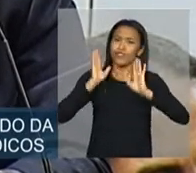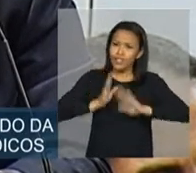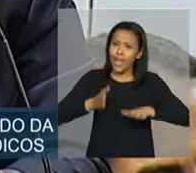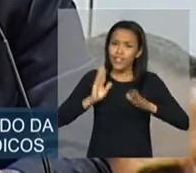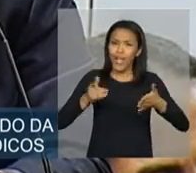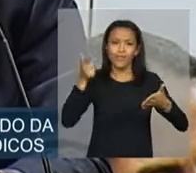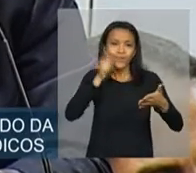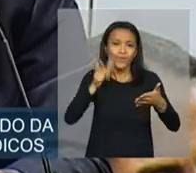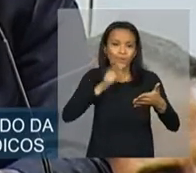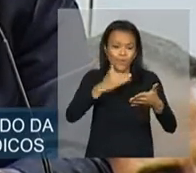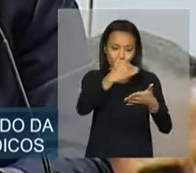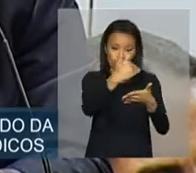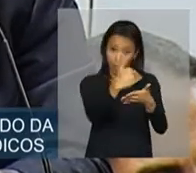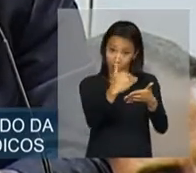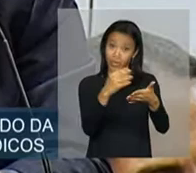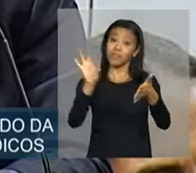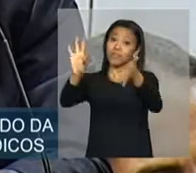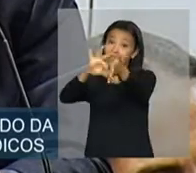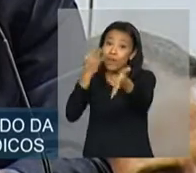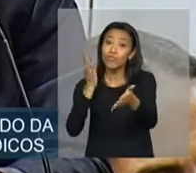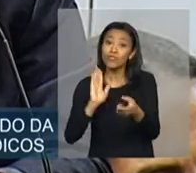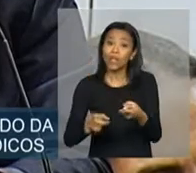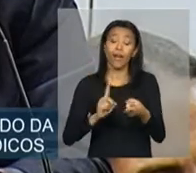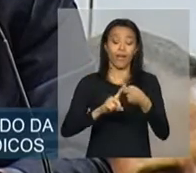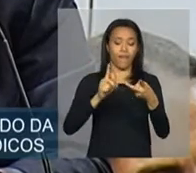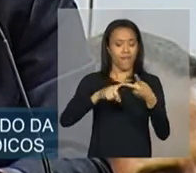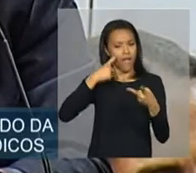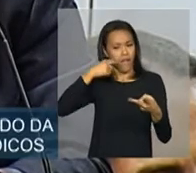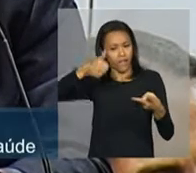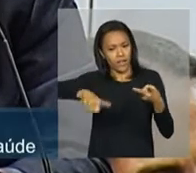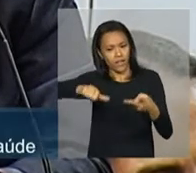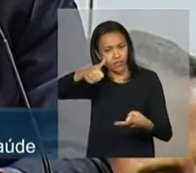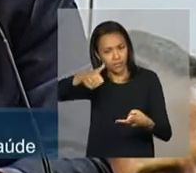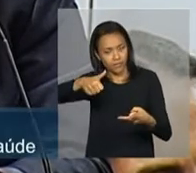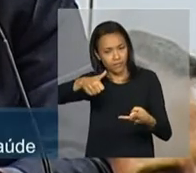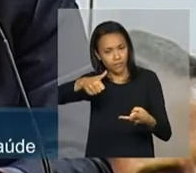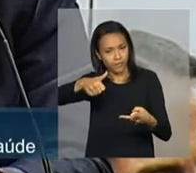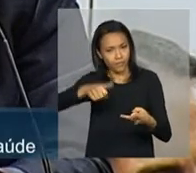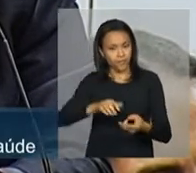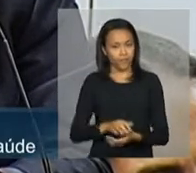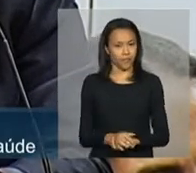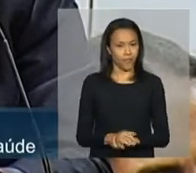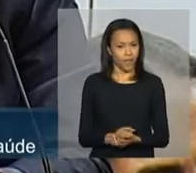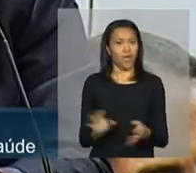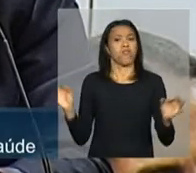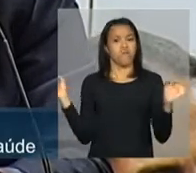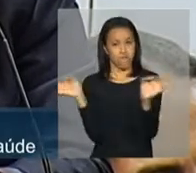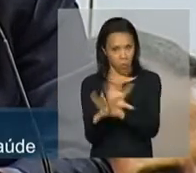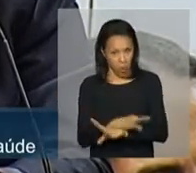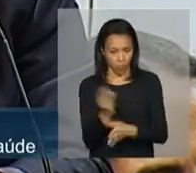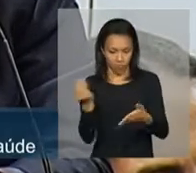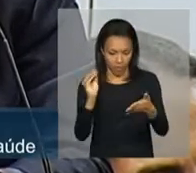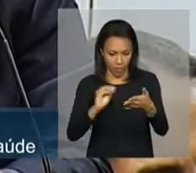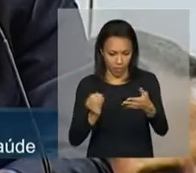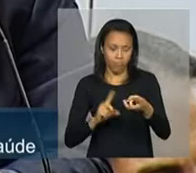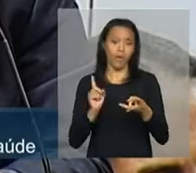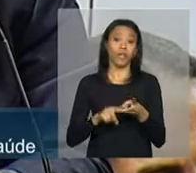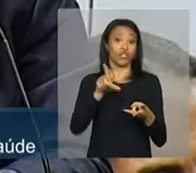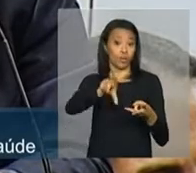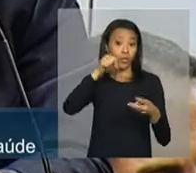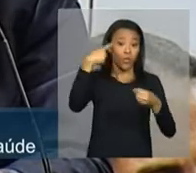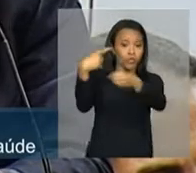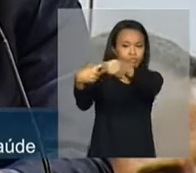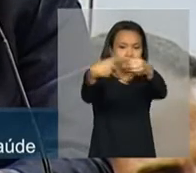processos de inscrição validação cadastral aliás completou o cadastro escolheu o